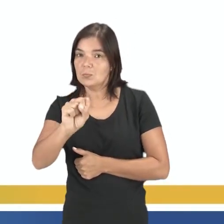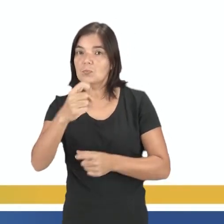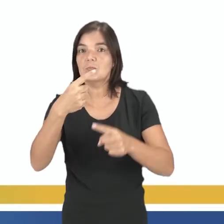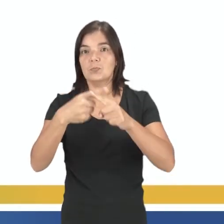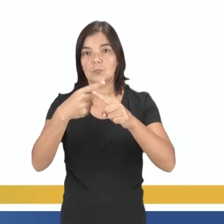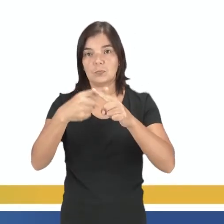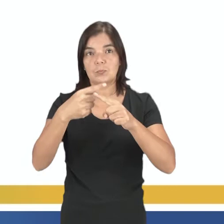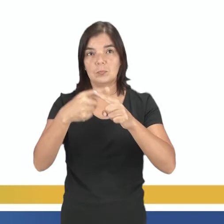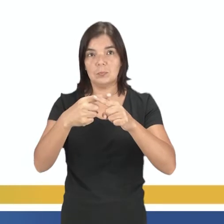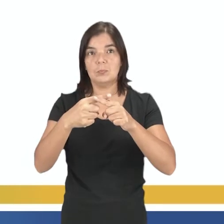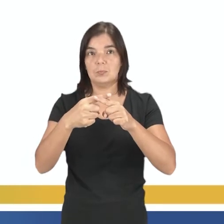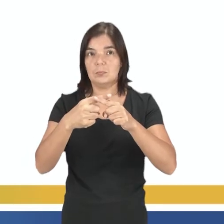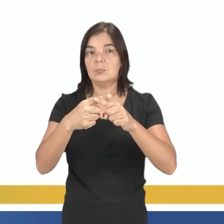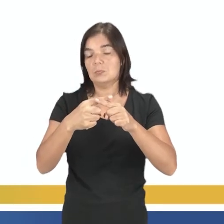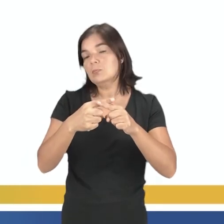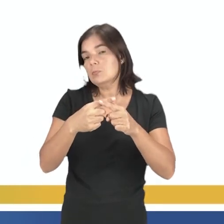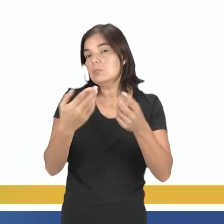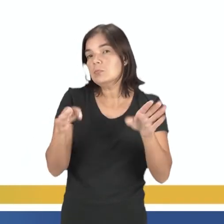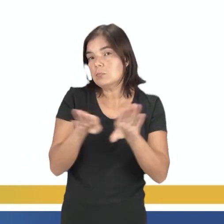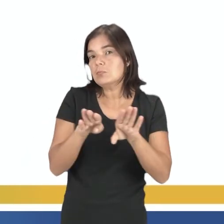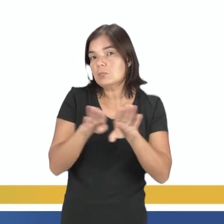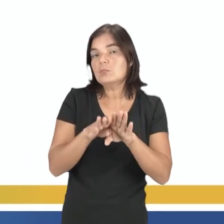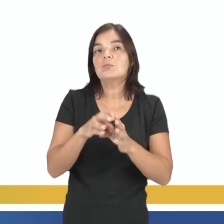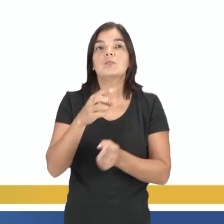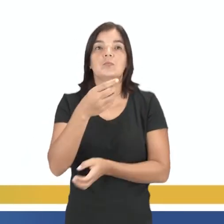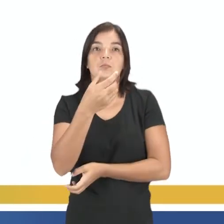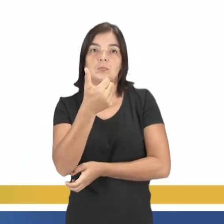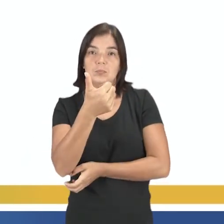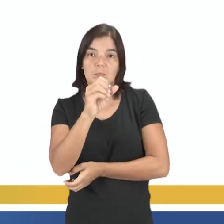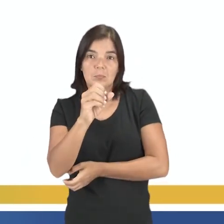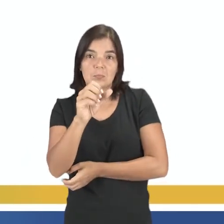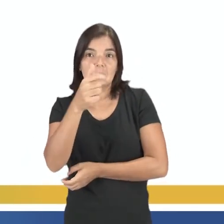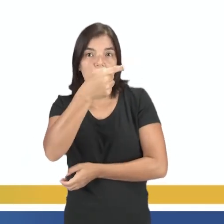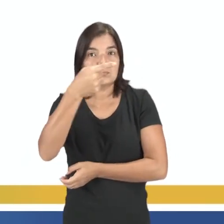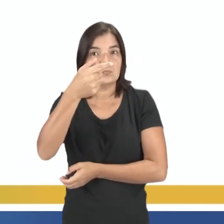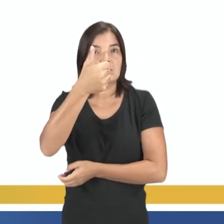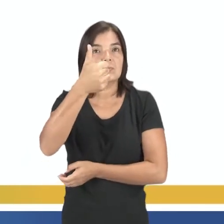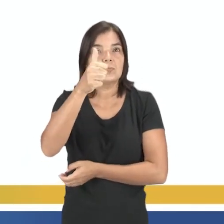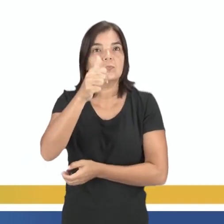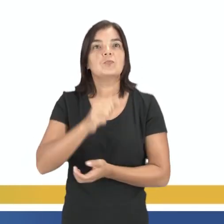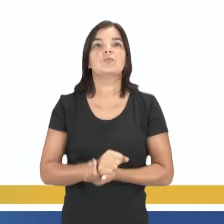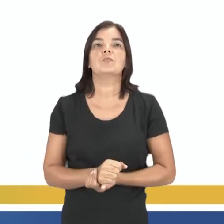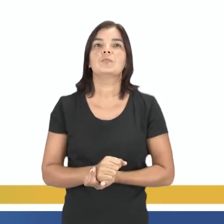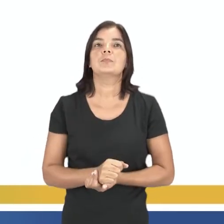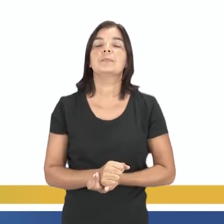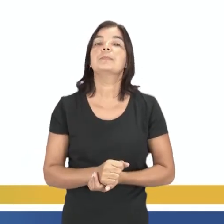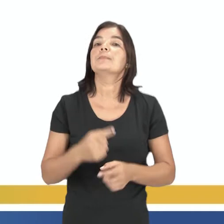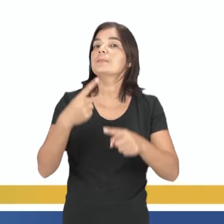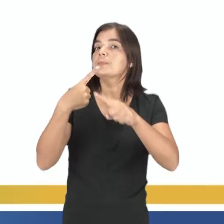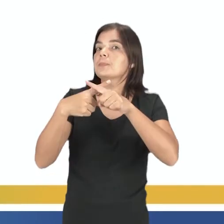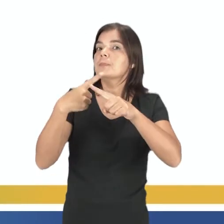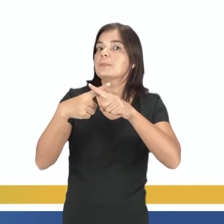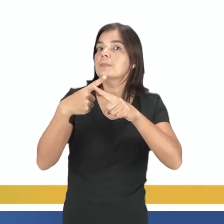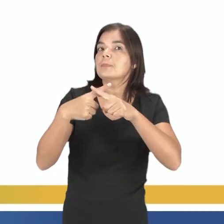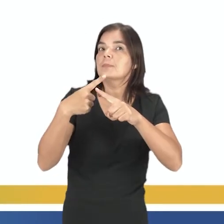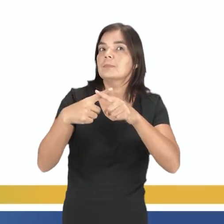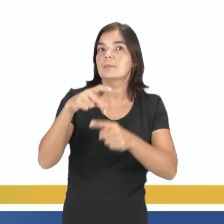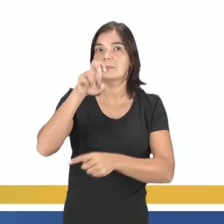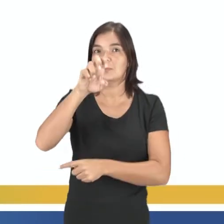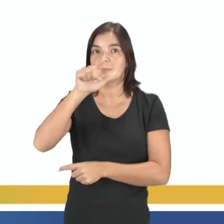6,67408. Se quiser arredondar para 67 também pode, vezes 10 elevado a 11. E isso está multiplicando